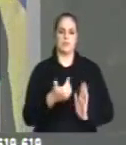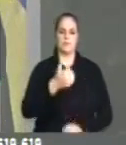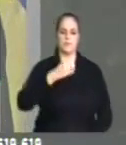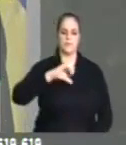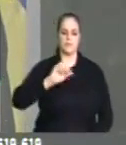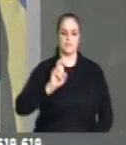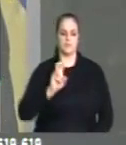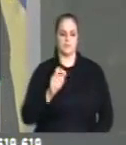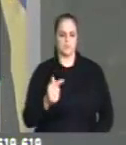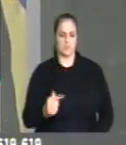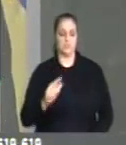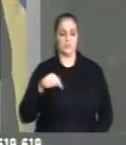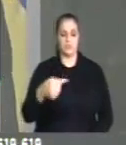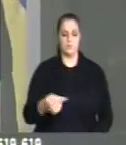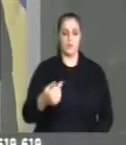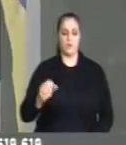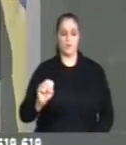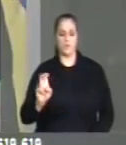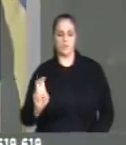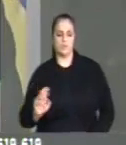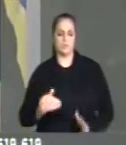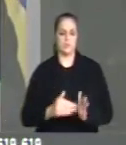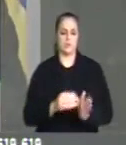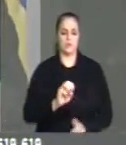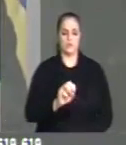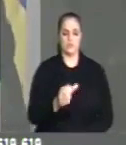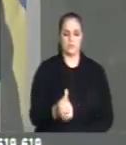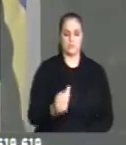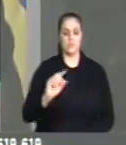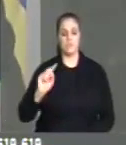de 1985 a 86 e de